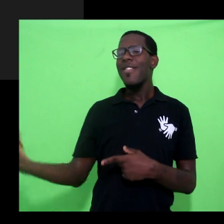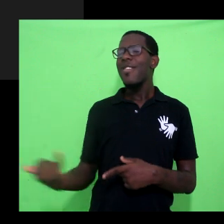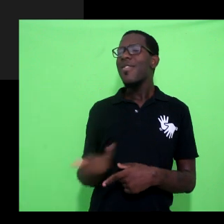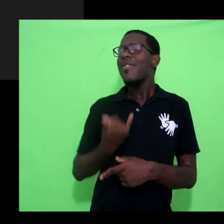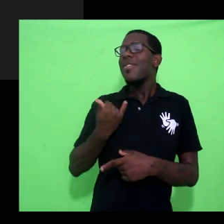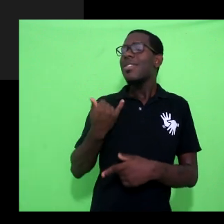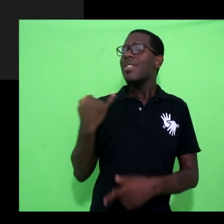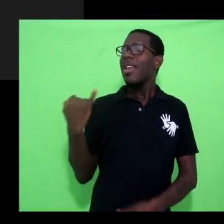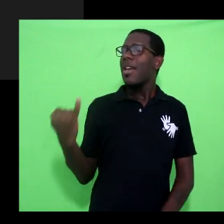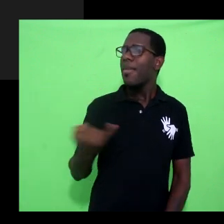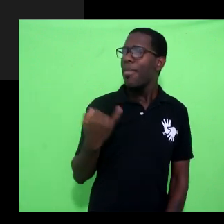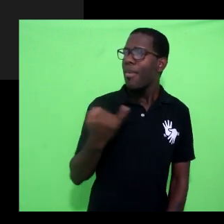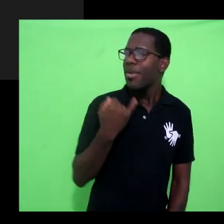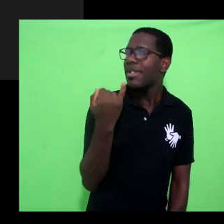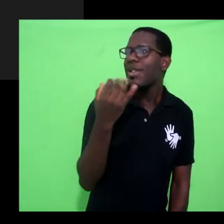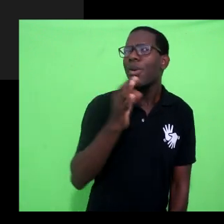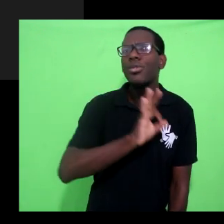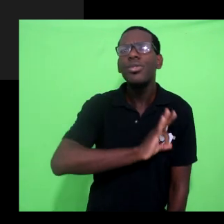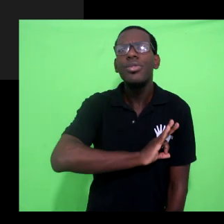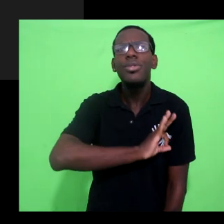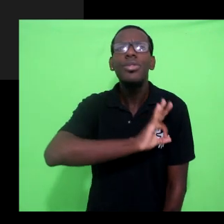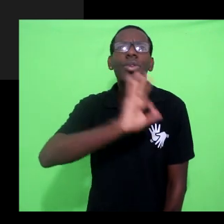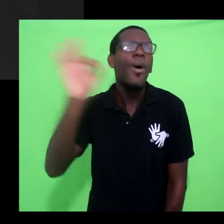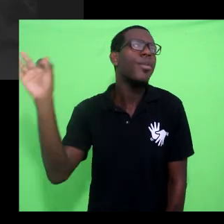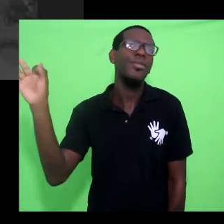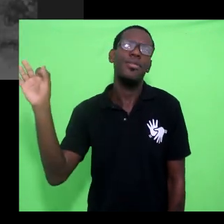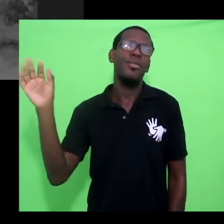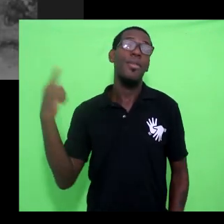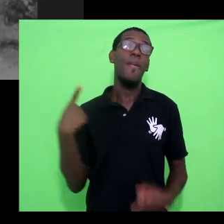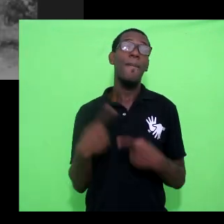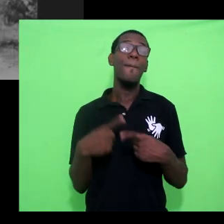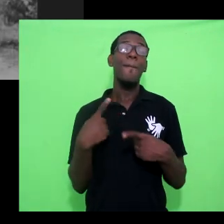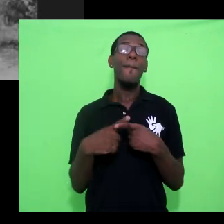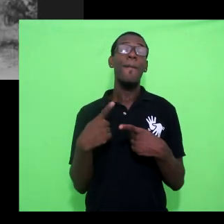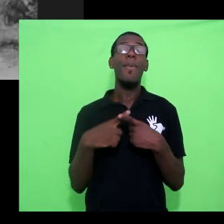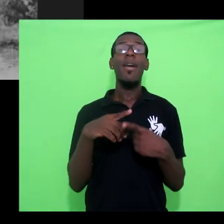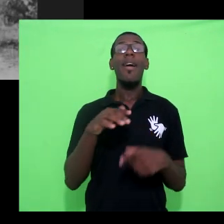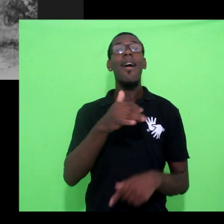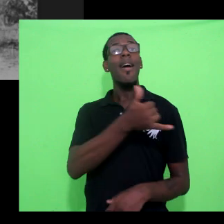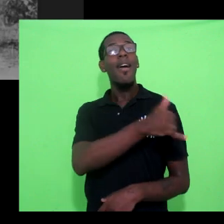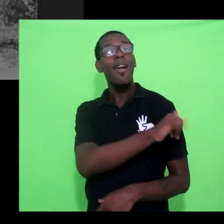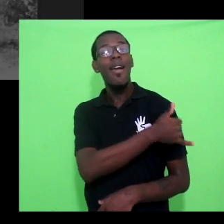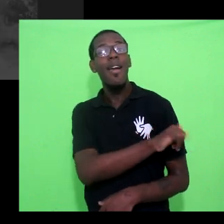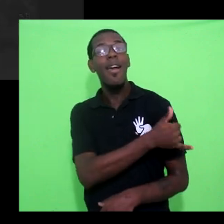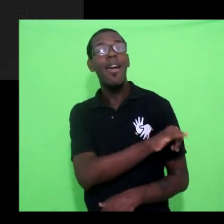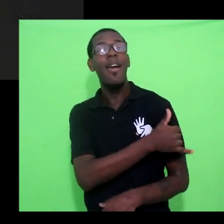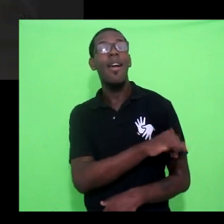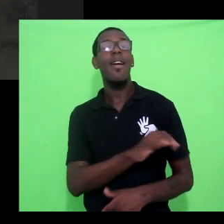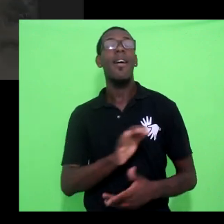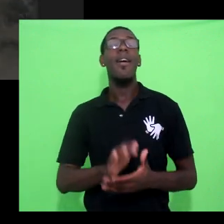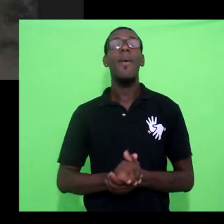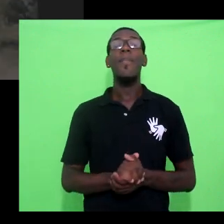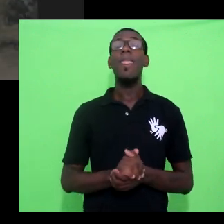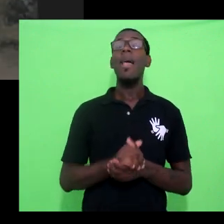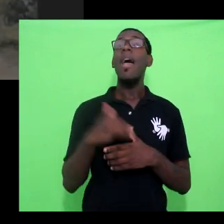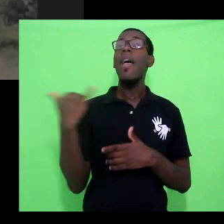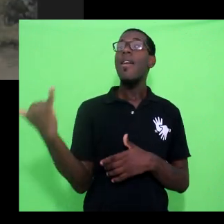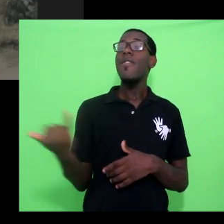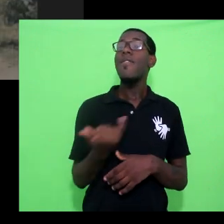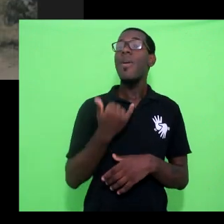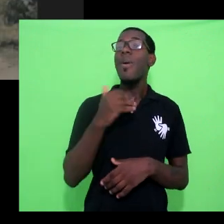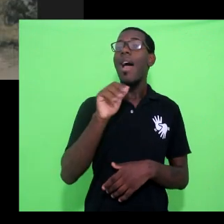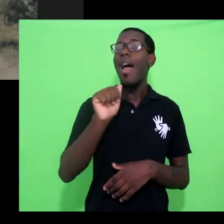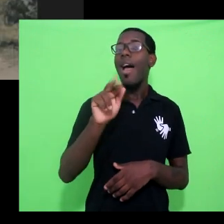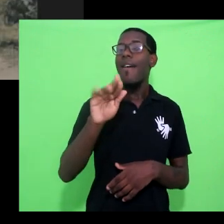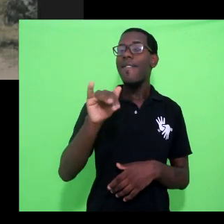hipótese. Eu achei ótimo. Apesar de eu já estar no Rio, achei ótimo. Aí ele falou com o Rui Afrânio